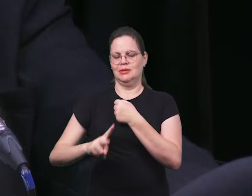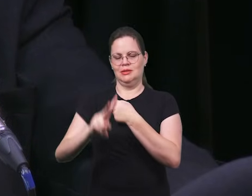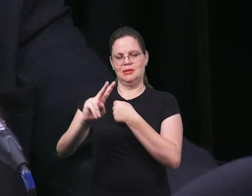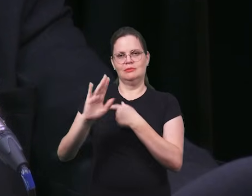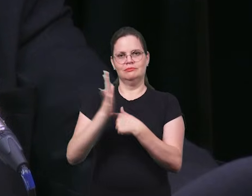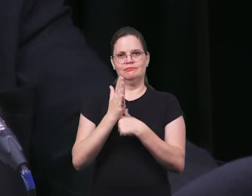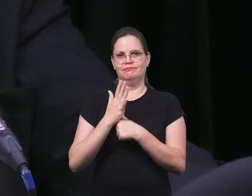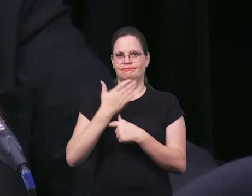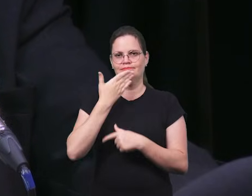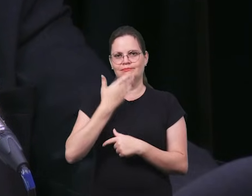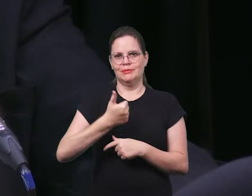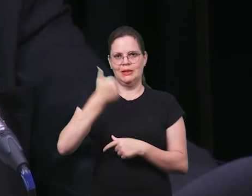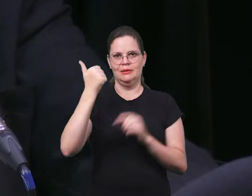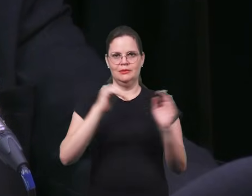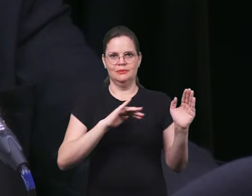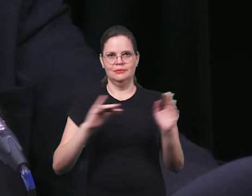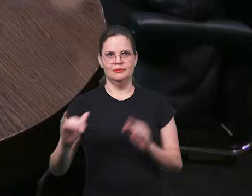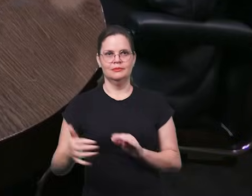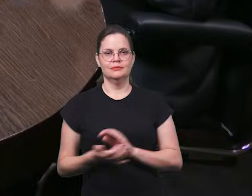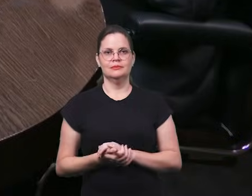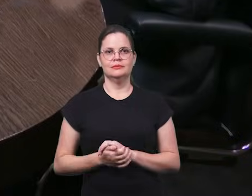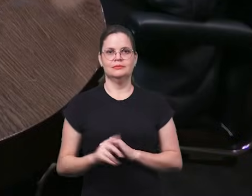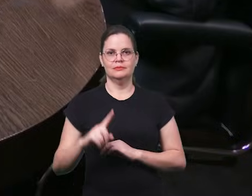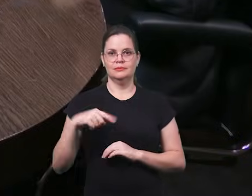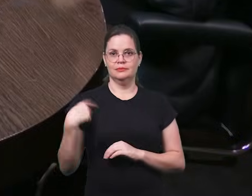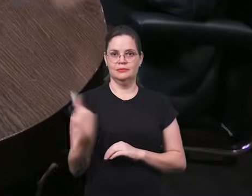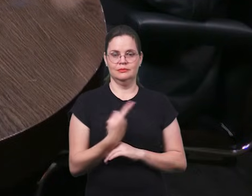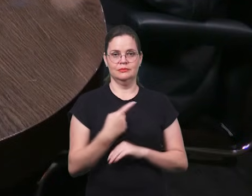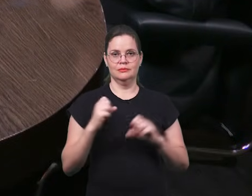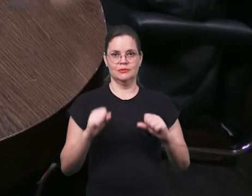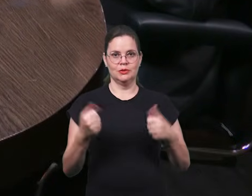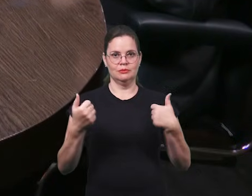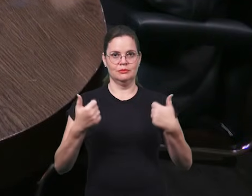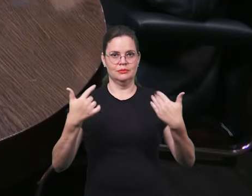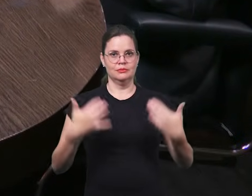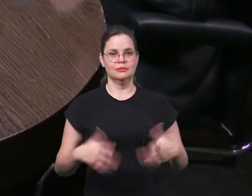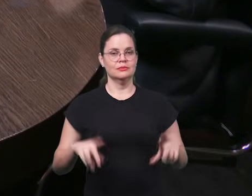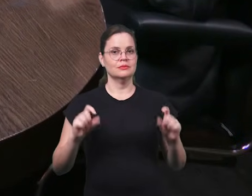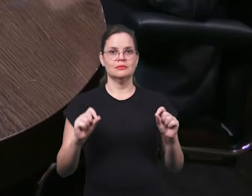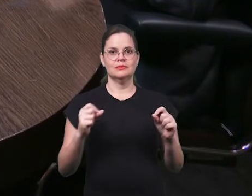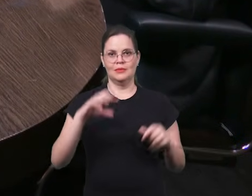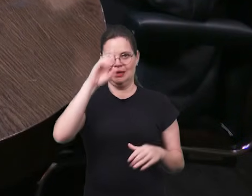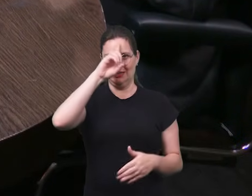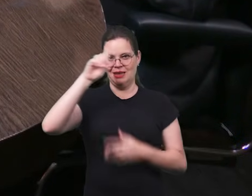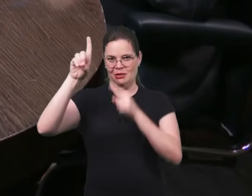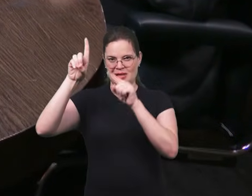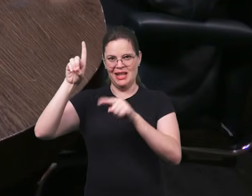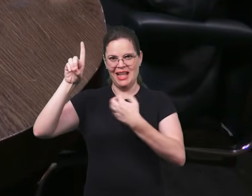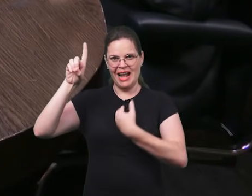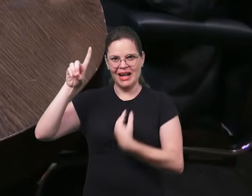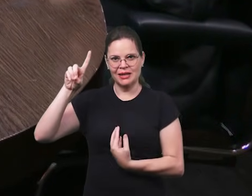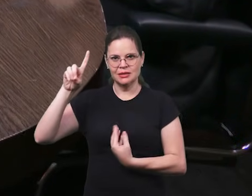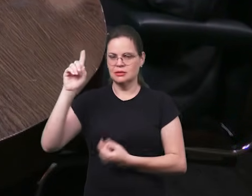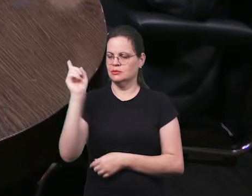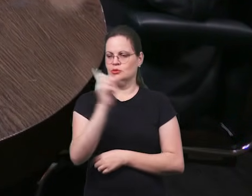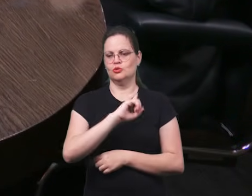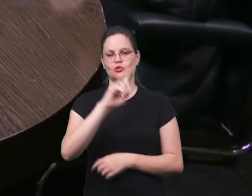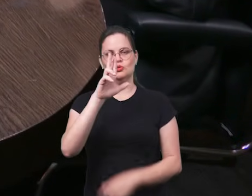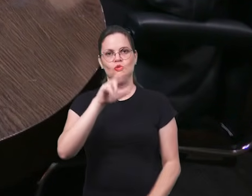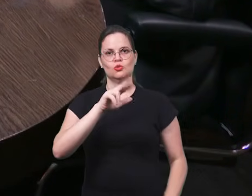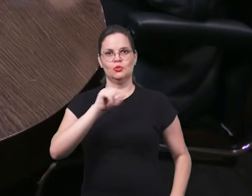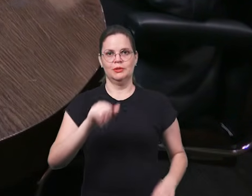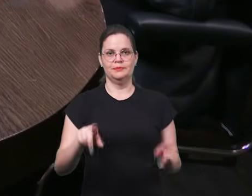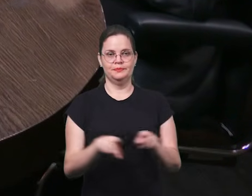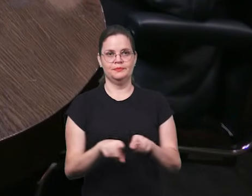nosso recurso maior. Maravilha. Então podemos dizer que Deus não se cansa. Deus não se Ele não cansa. se cansa. Deus não se